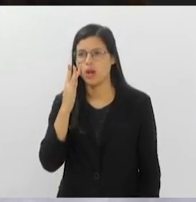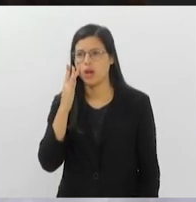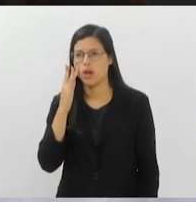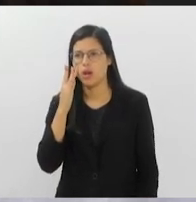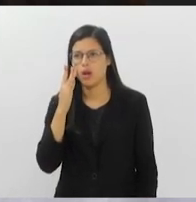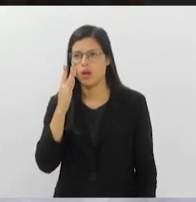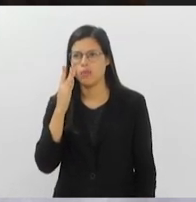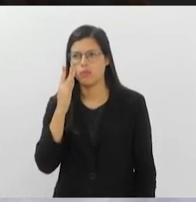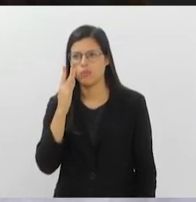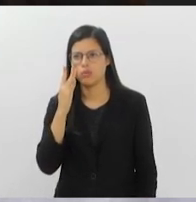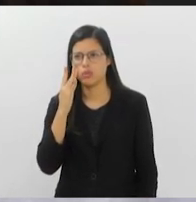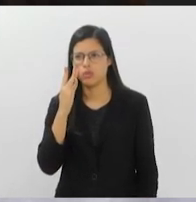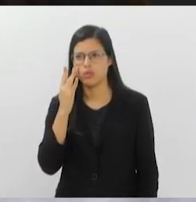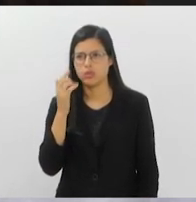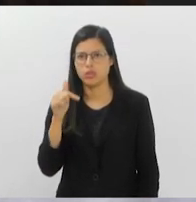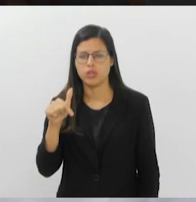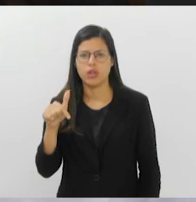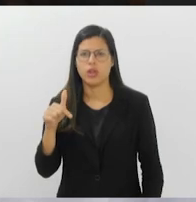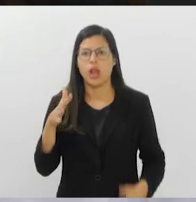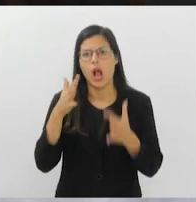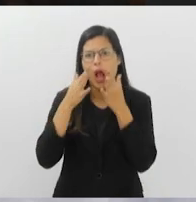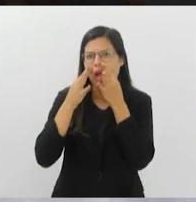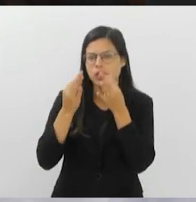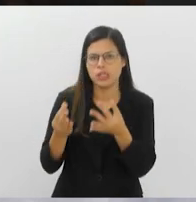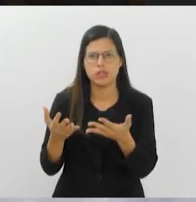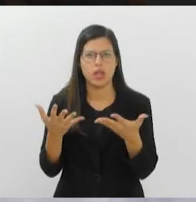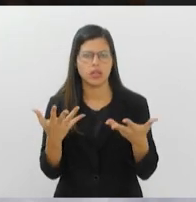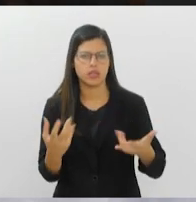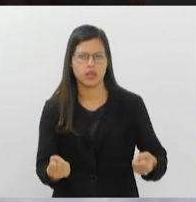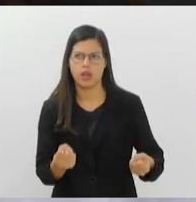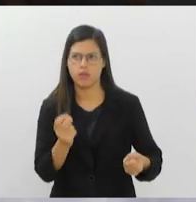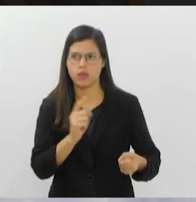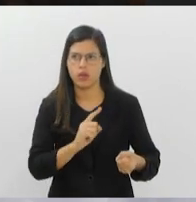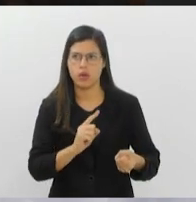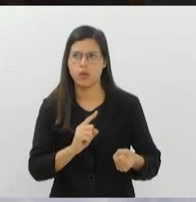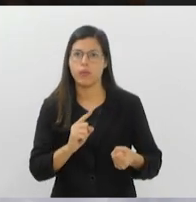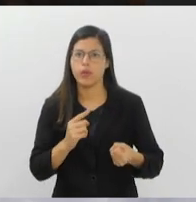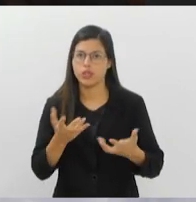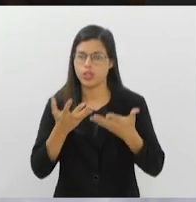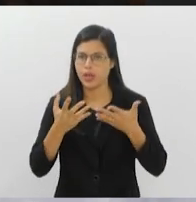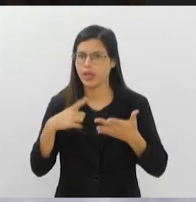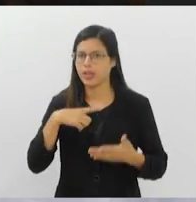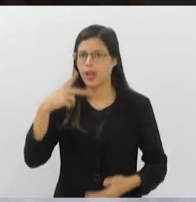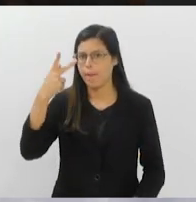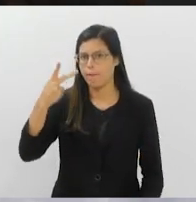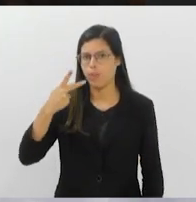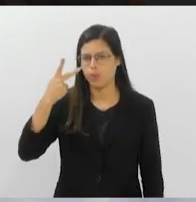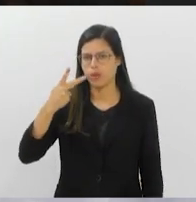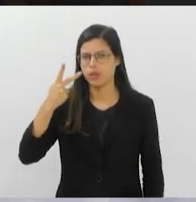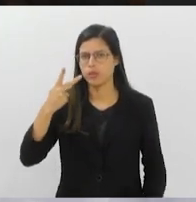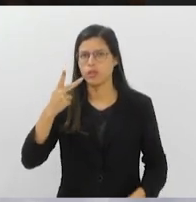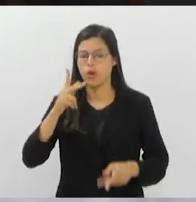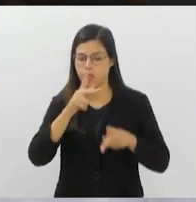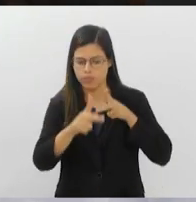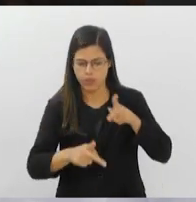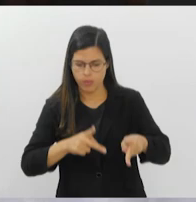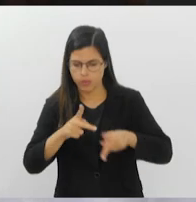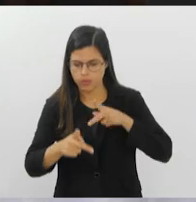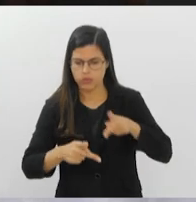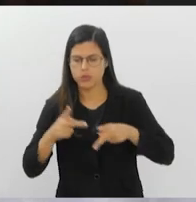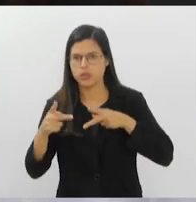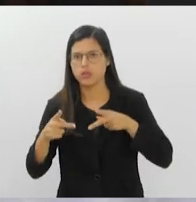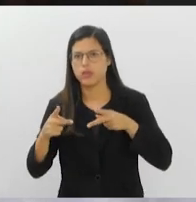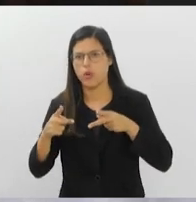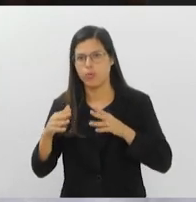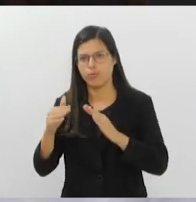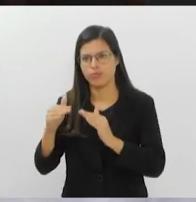desatenção é aceitável. Não achamos. A gente quer que tenha política. A gente entende que a população em situação de rua